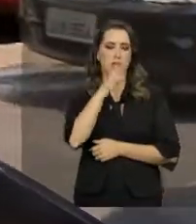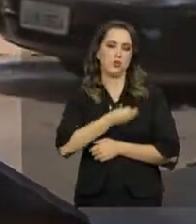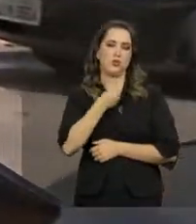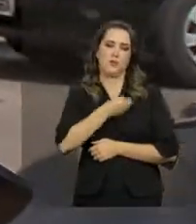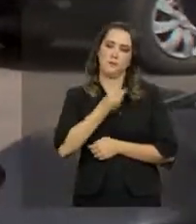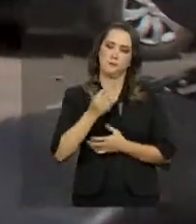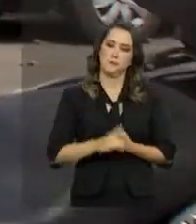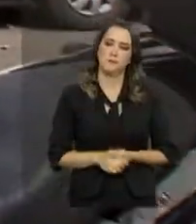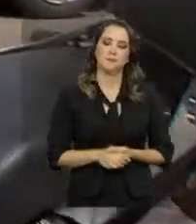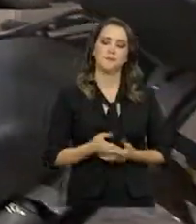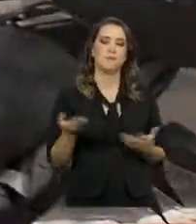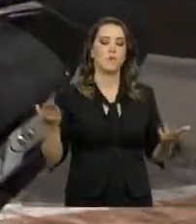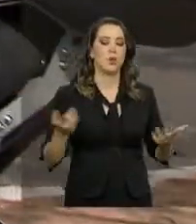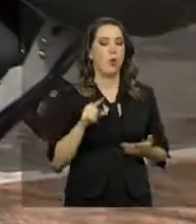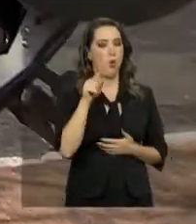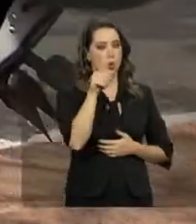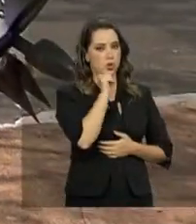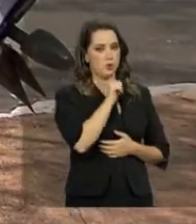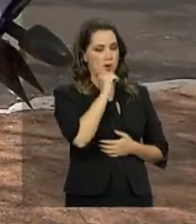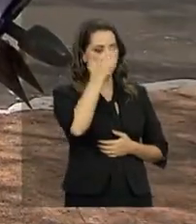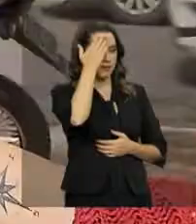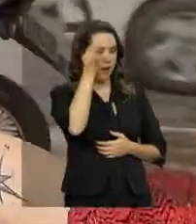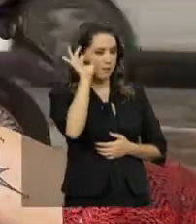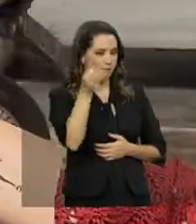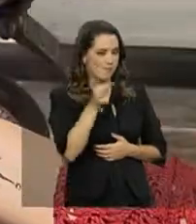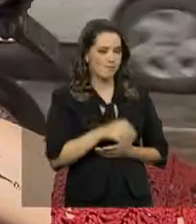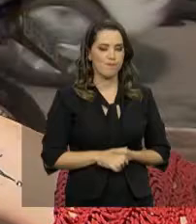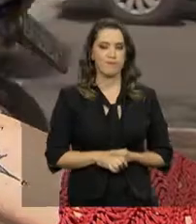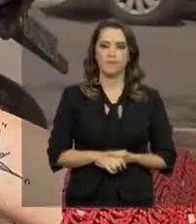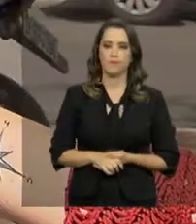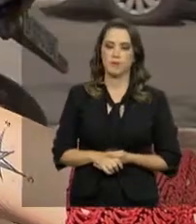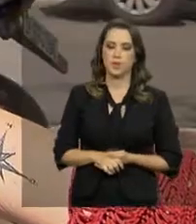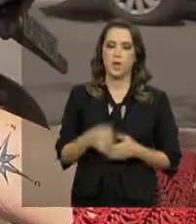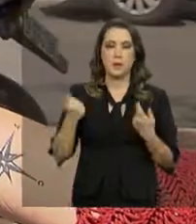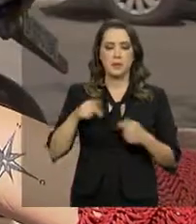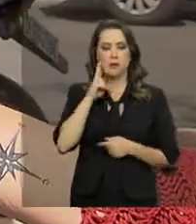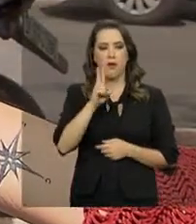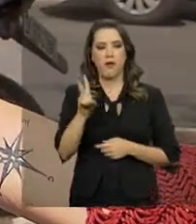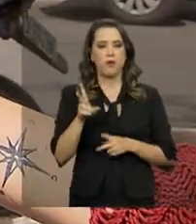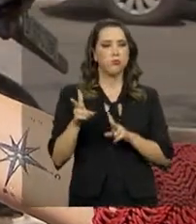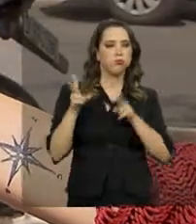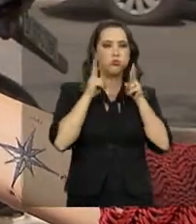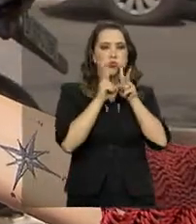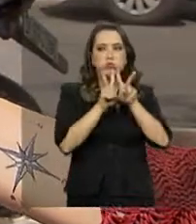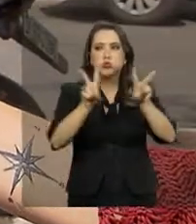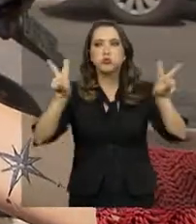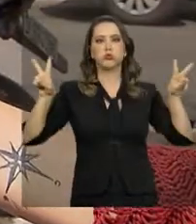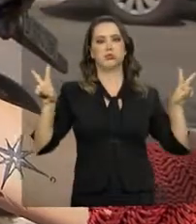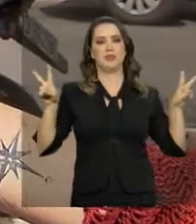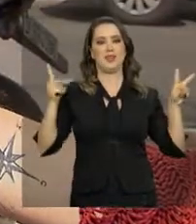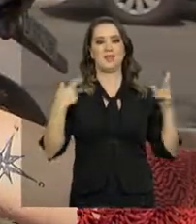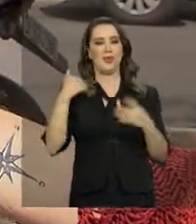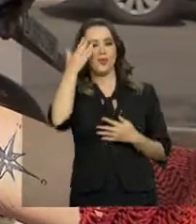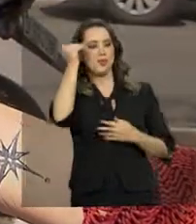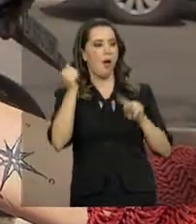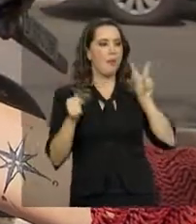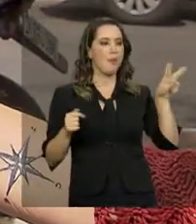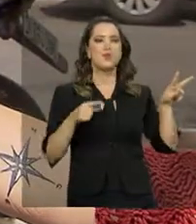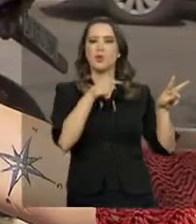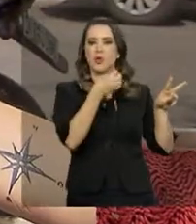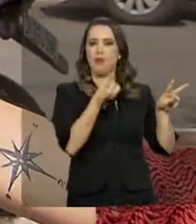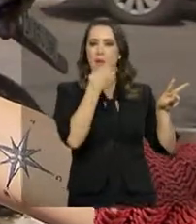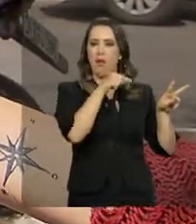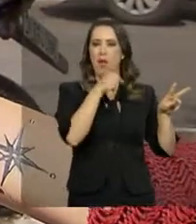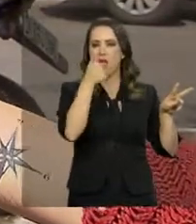que hoje a motociclista cíntia sabe de cor tem que observar quem vem ao redor que a gente não sabe quem está ali do lado se a pessoa tá